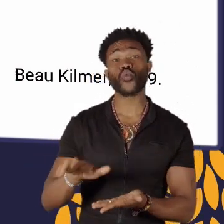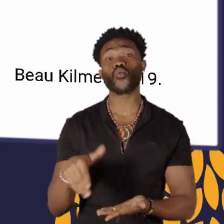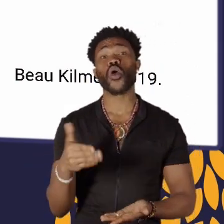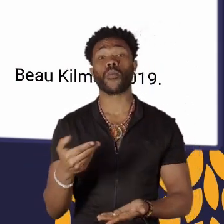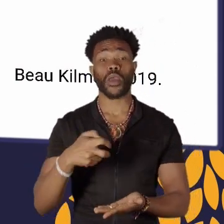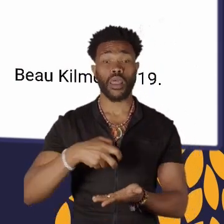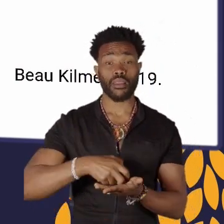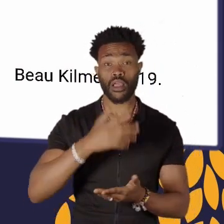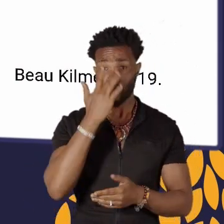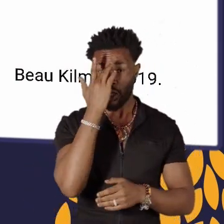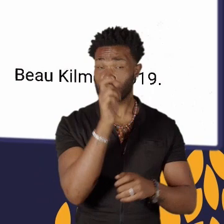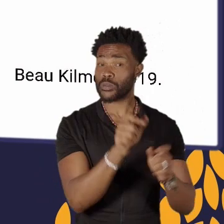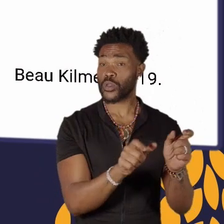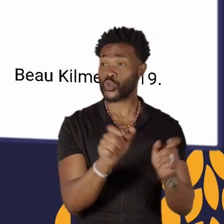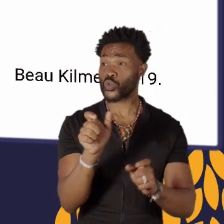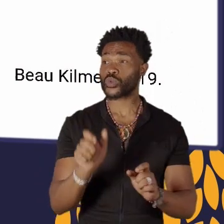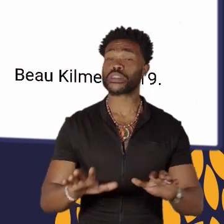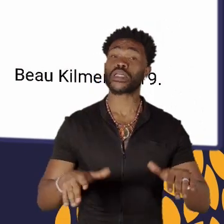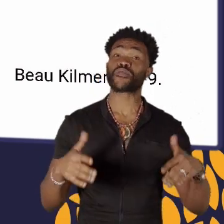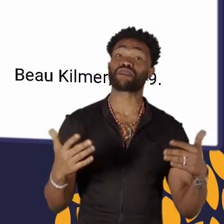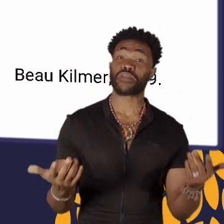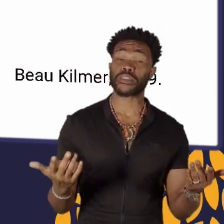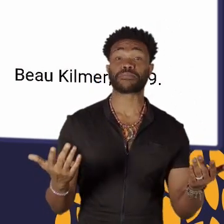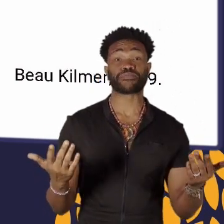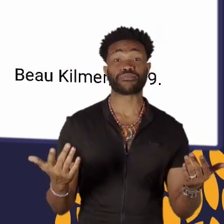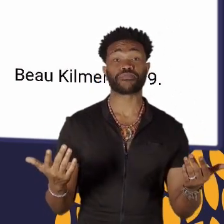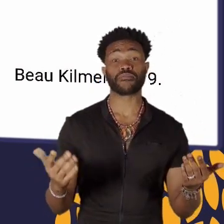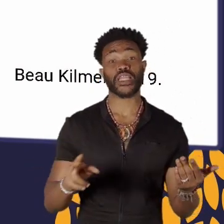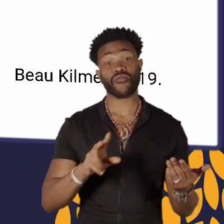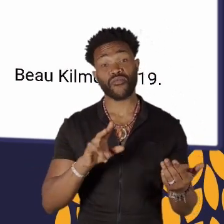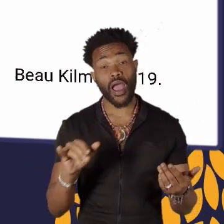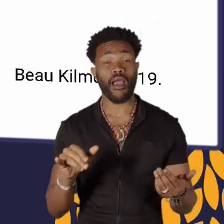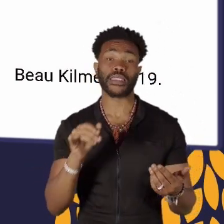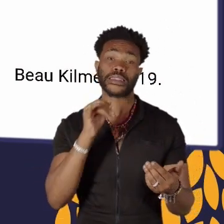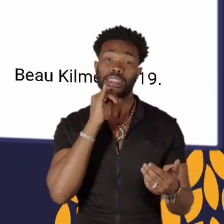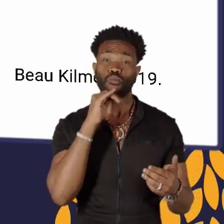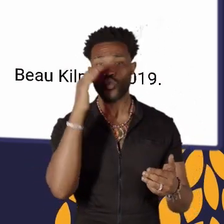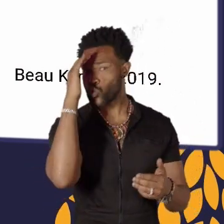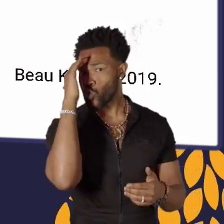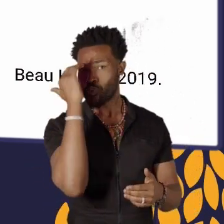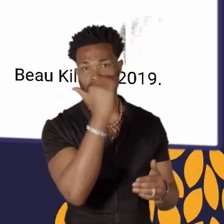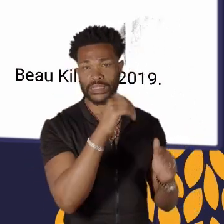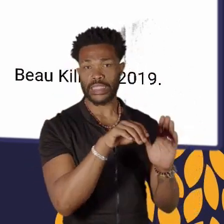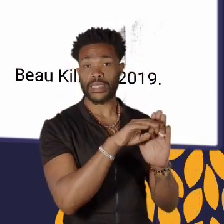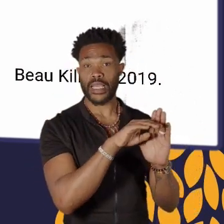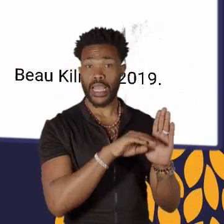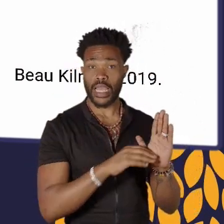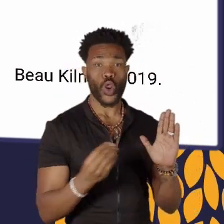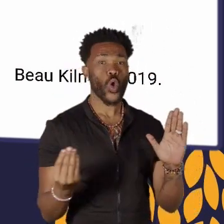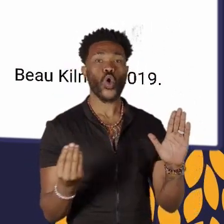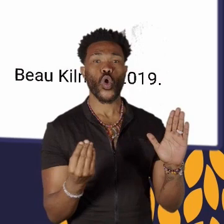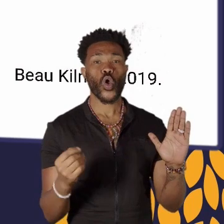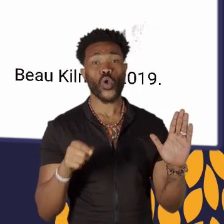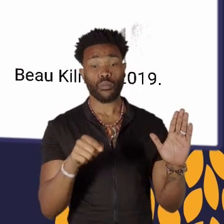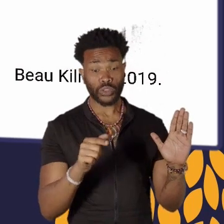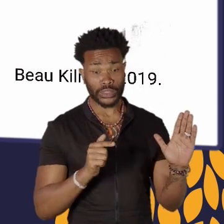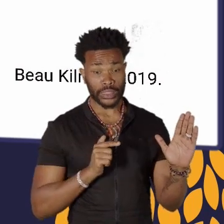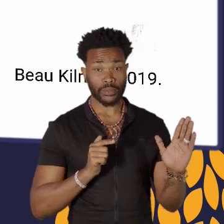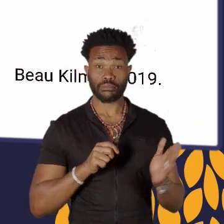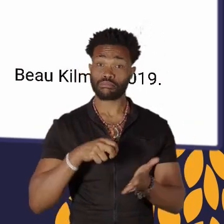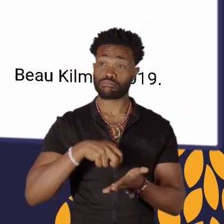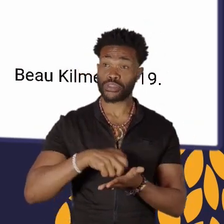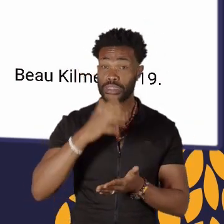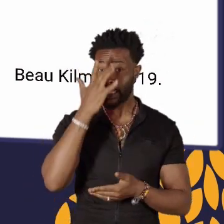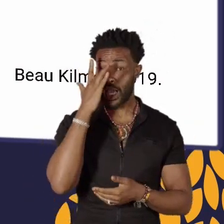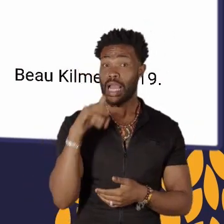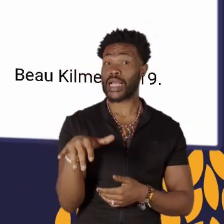que as pessoas, ou enfim, aqueles que vão ferir as diretrizes devem receber? E as